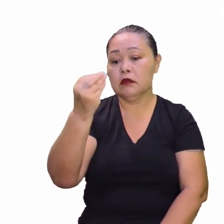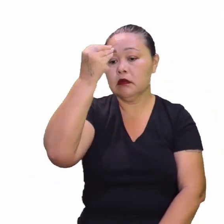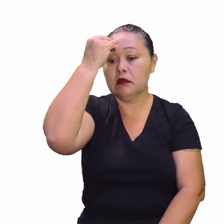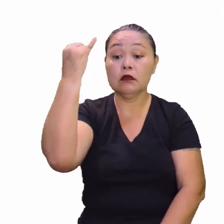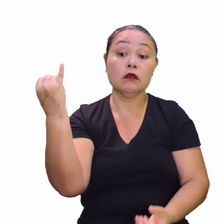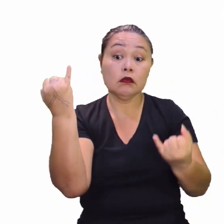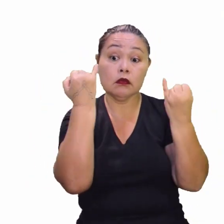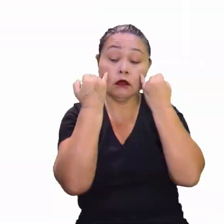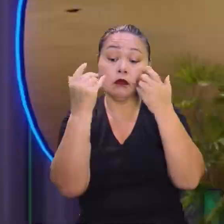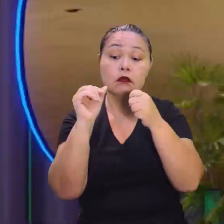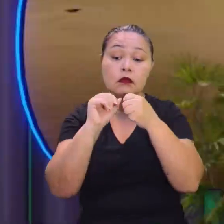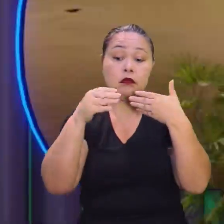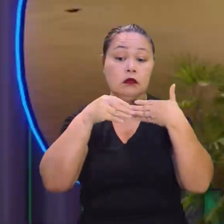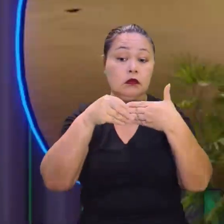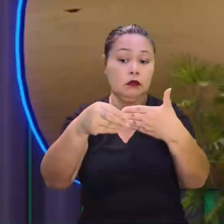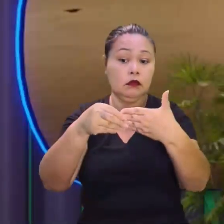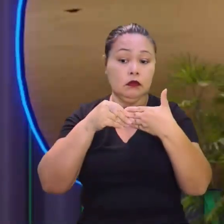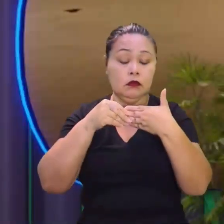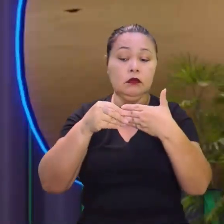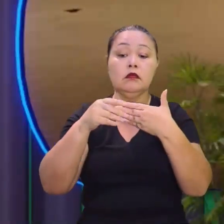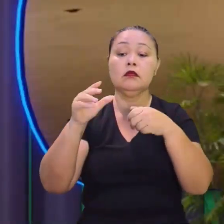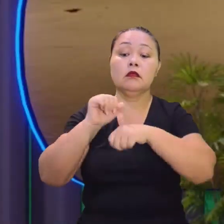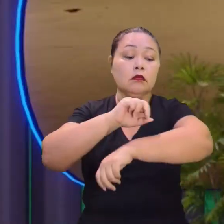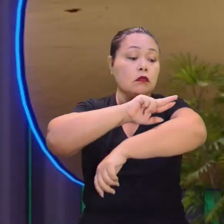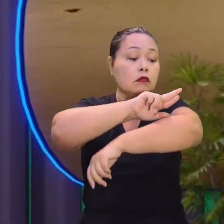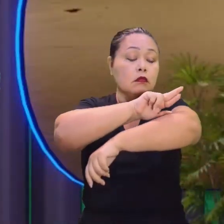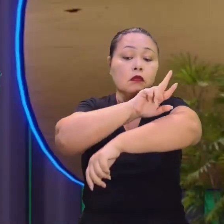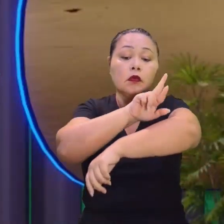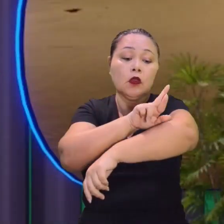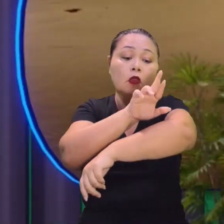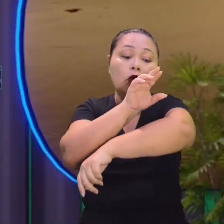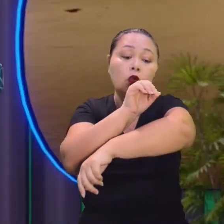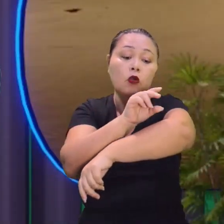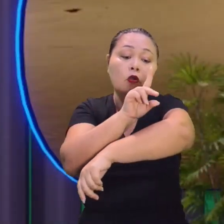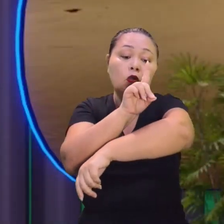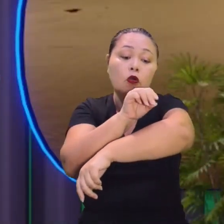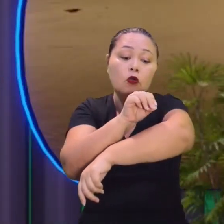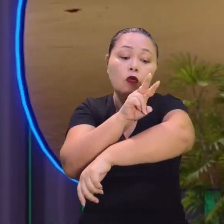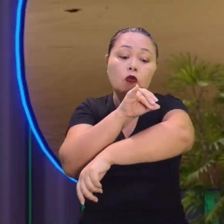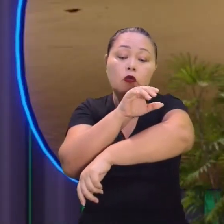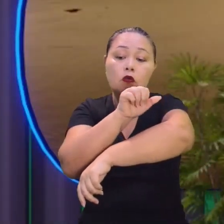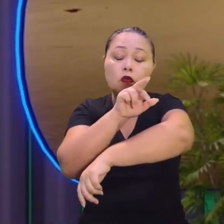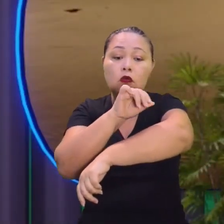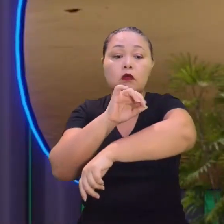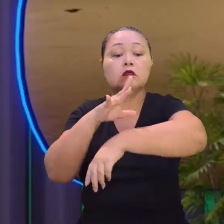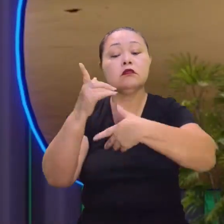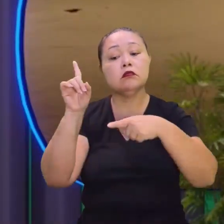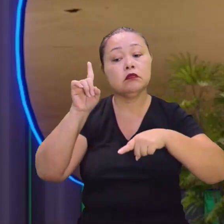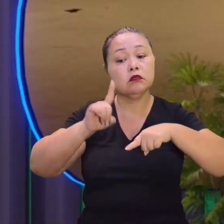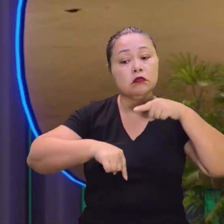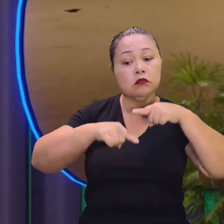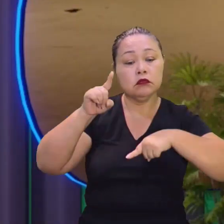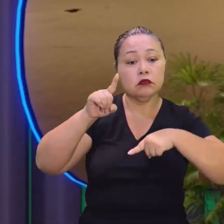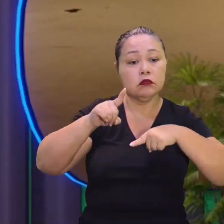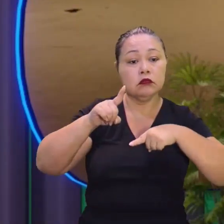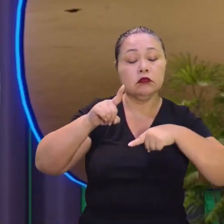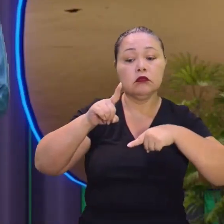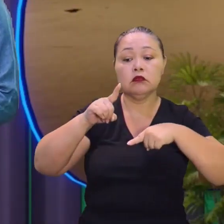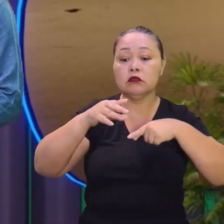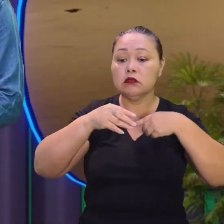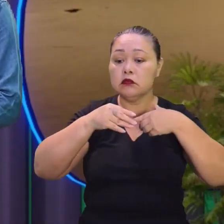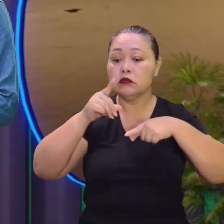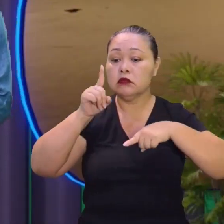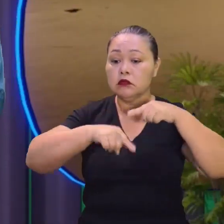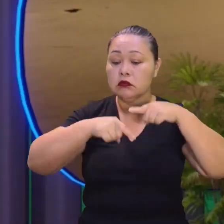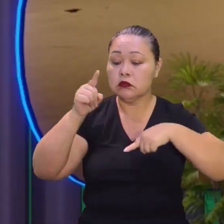essa informação. O transporte rodoviário ele é utilizado aqui em Rondônia para o escoamento, né, transporte